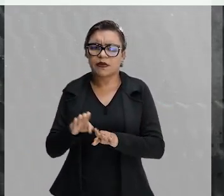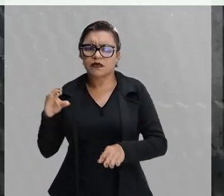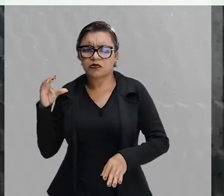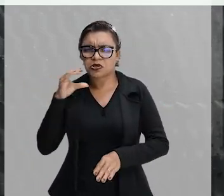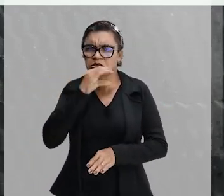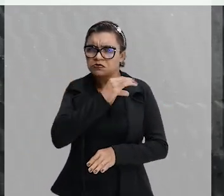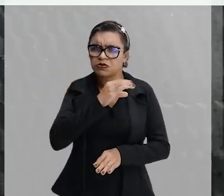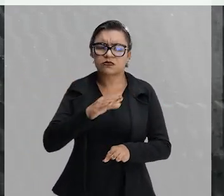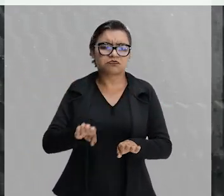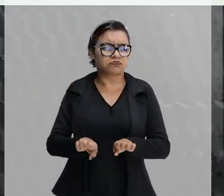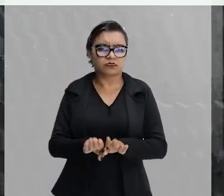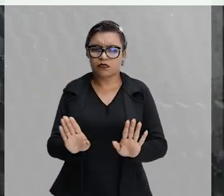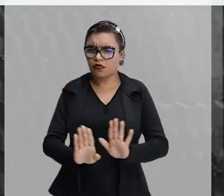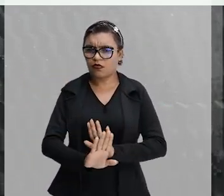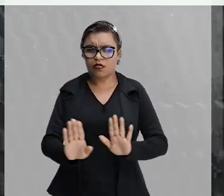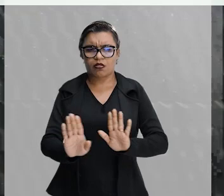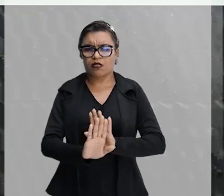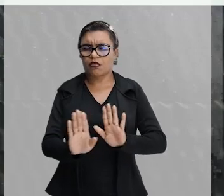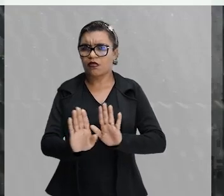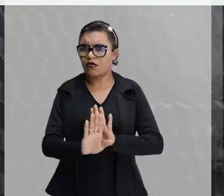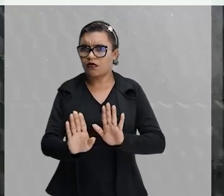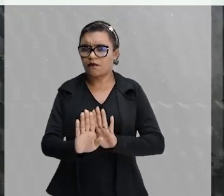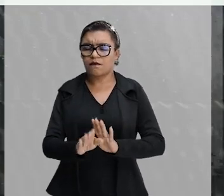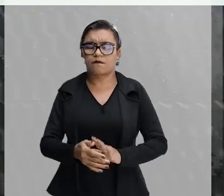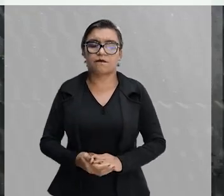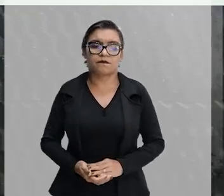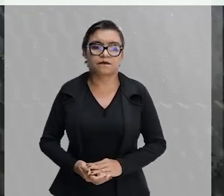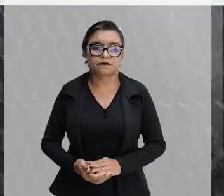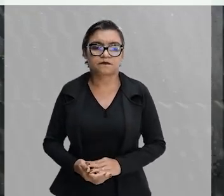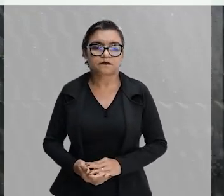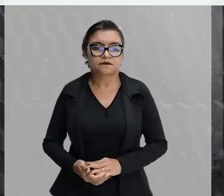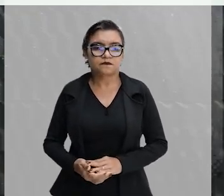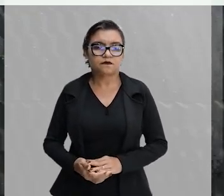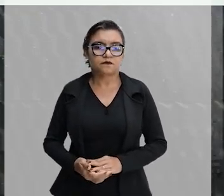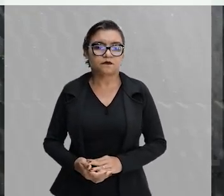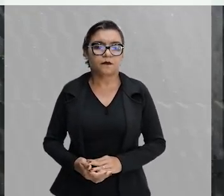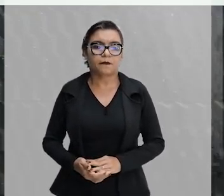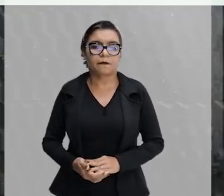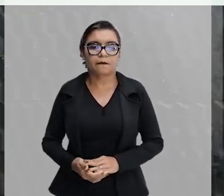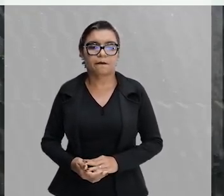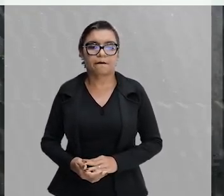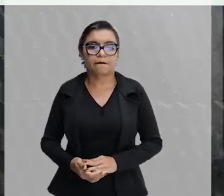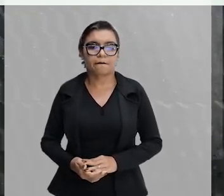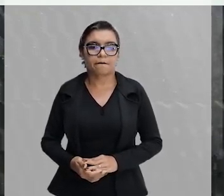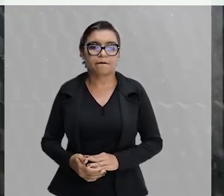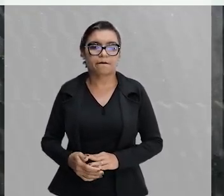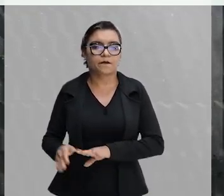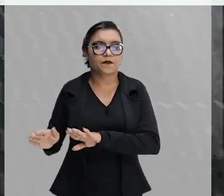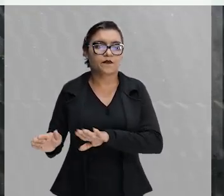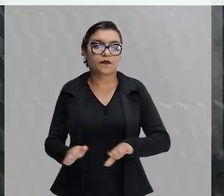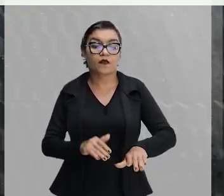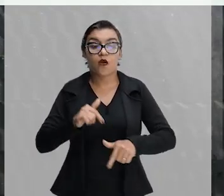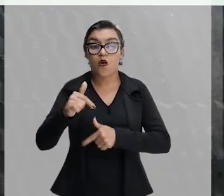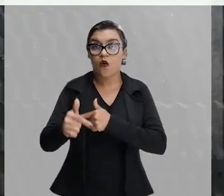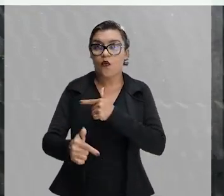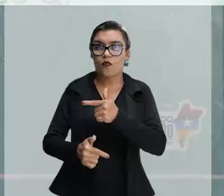viu? Que pode se confundir o aquecimento com atrito, tá, ok? Então vamos para a questão